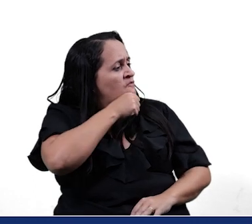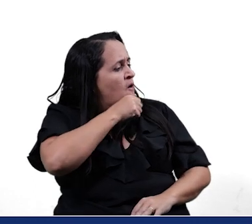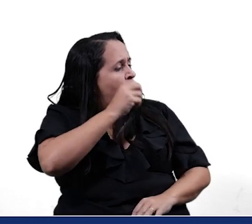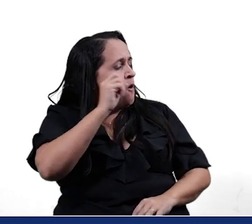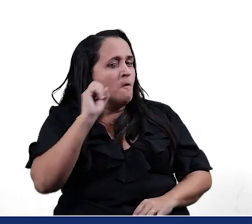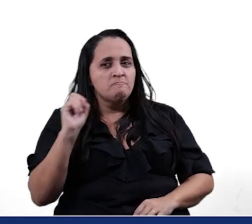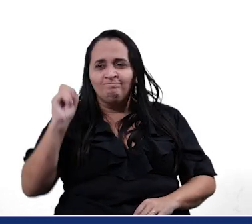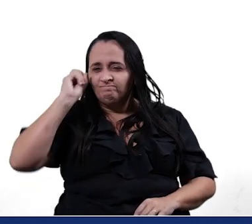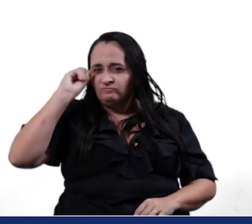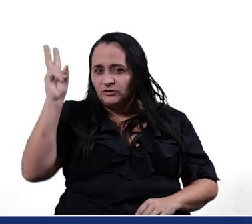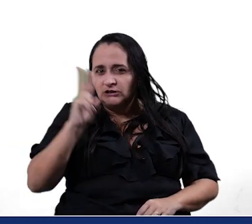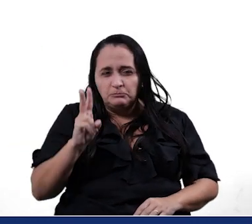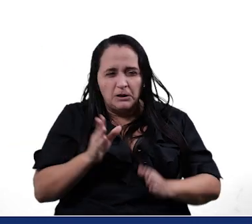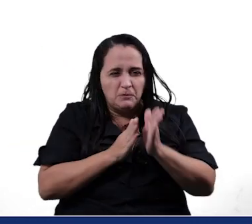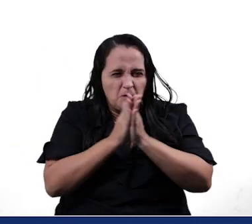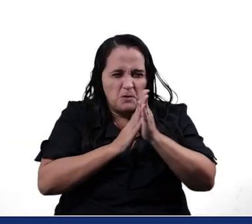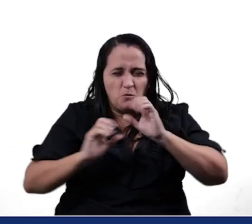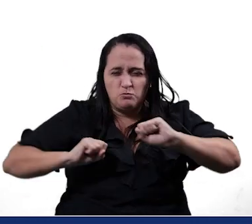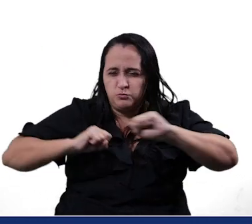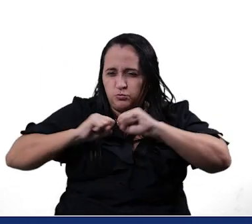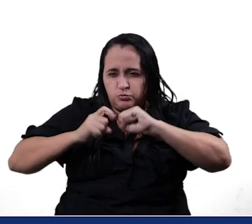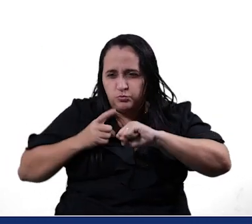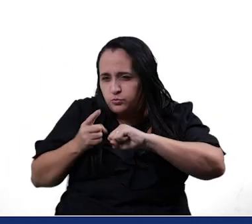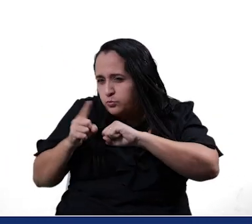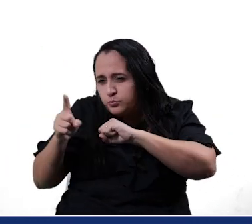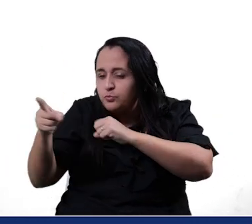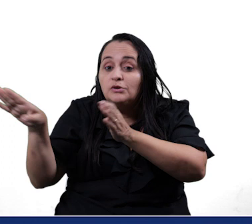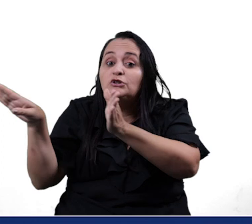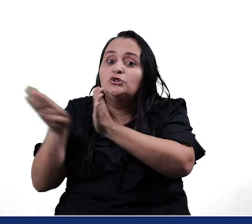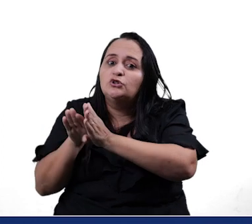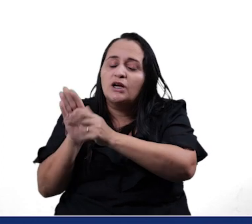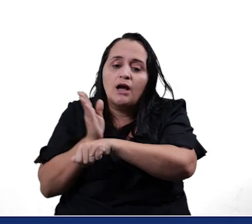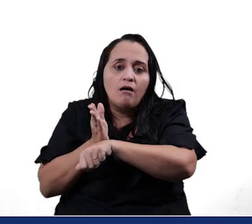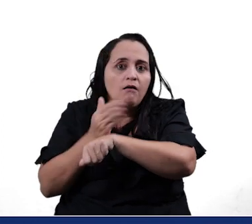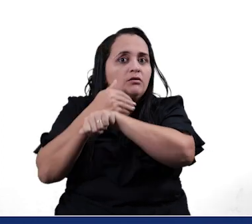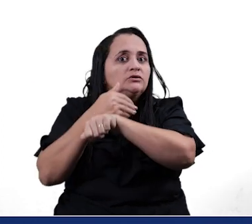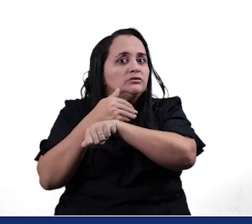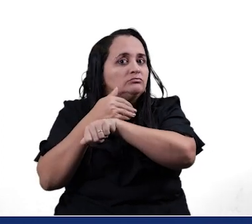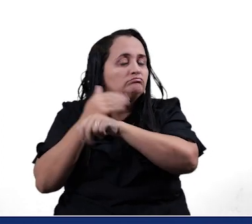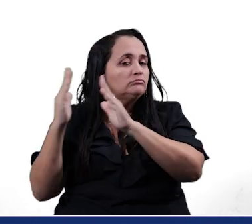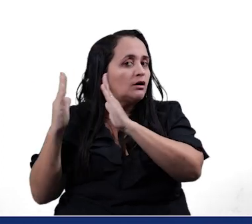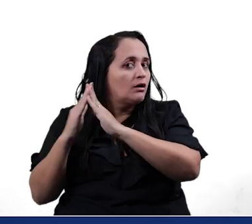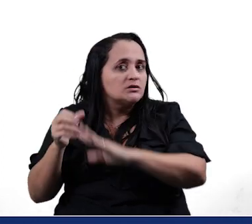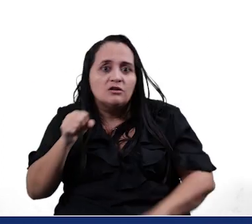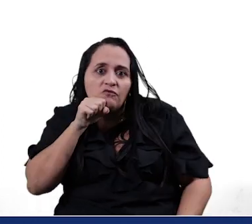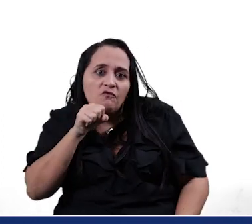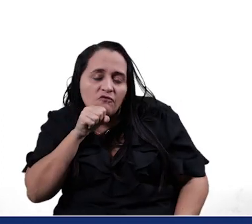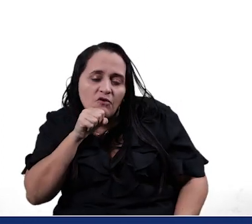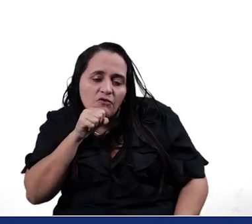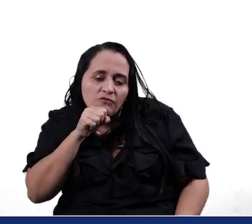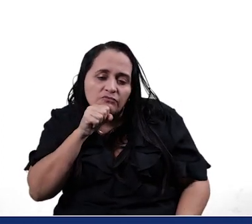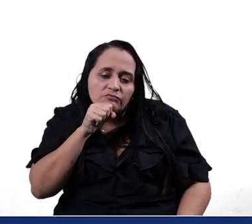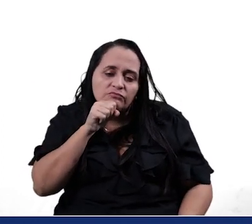Esperto, ele sai correndo pelo caminho mais curto para chegar primeiro. E quando ele vai correndo pelo caminho, ele